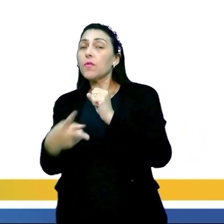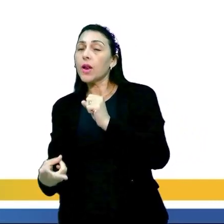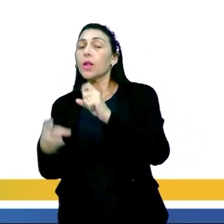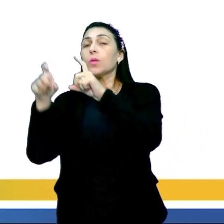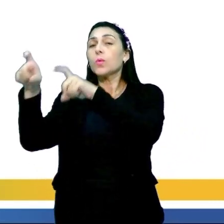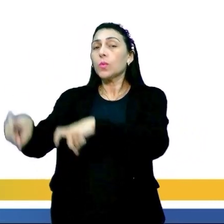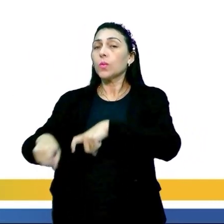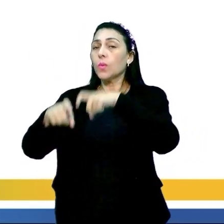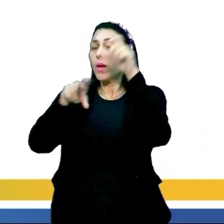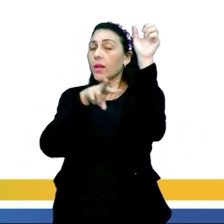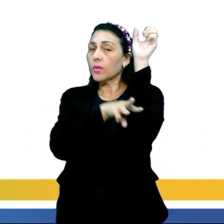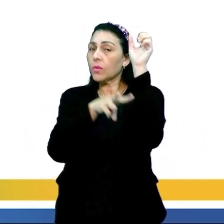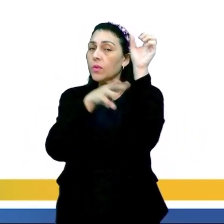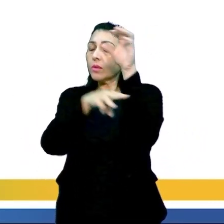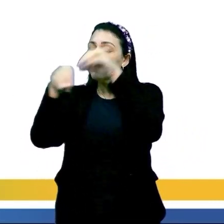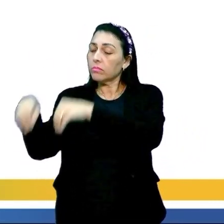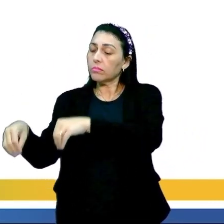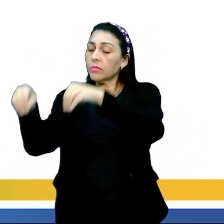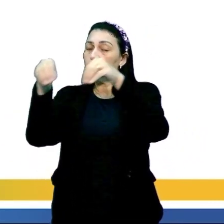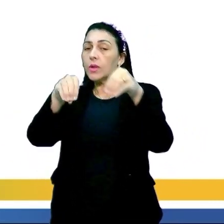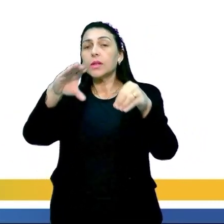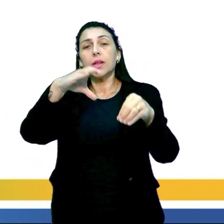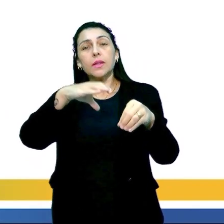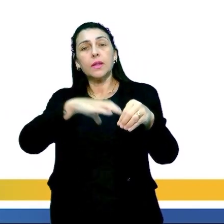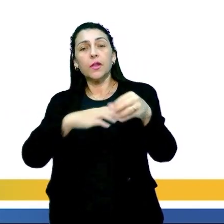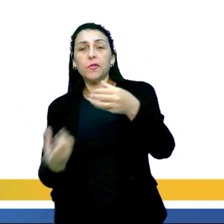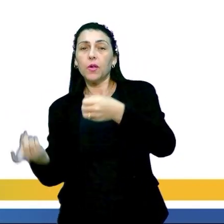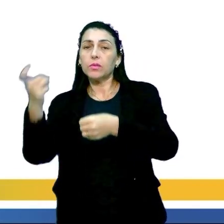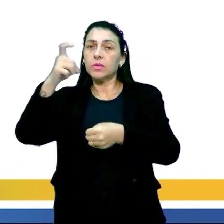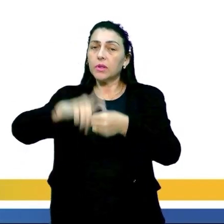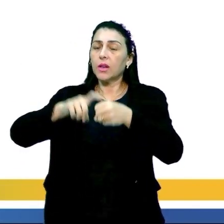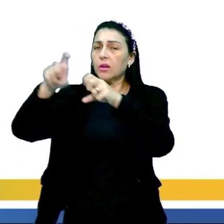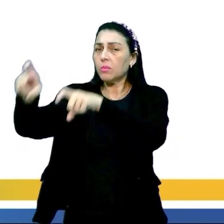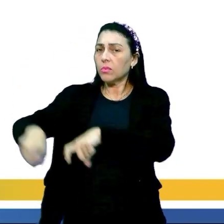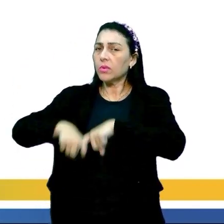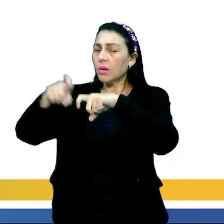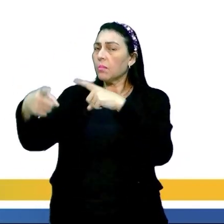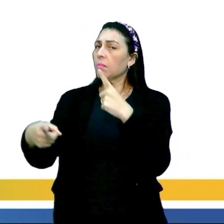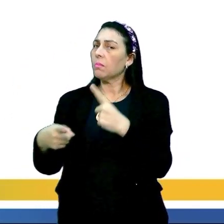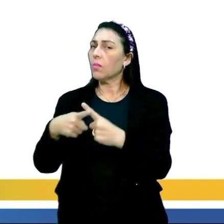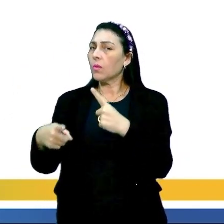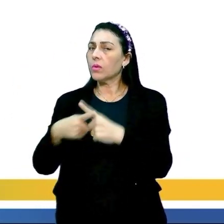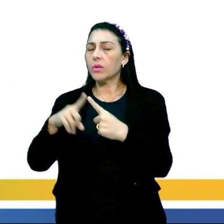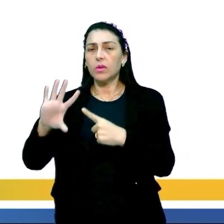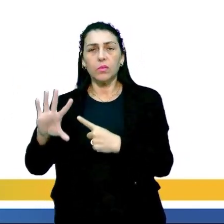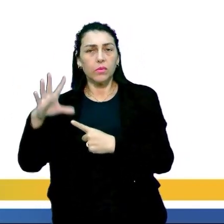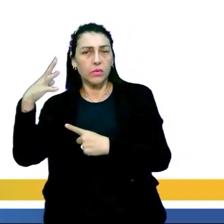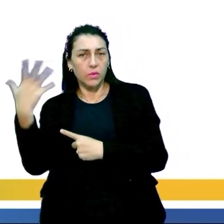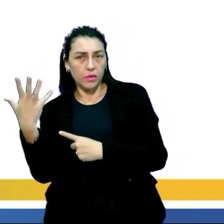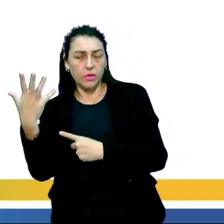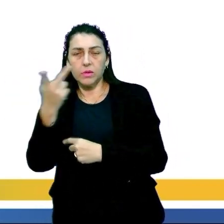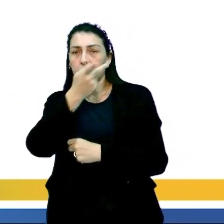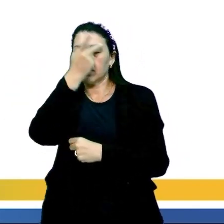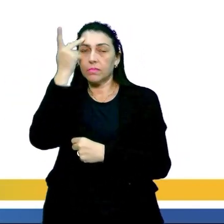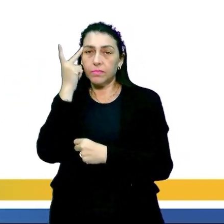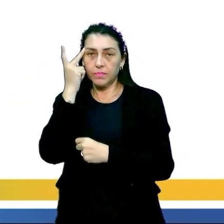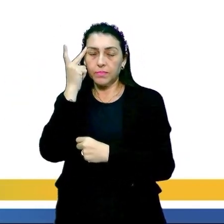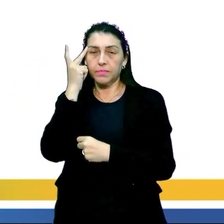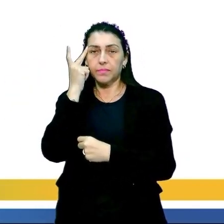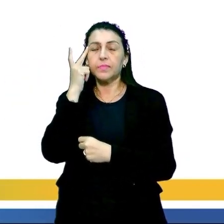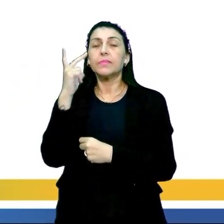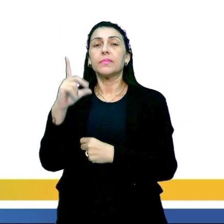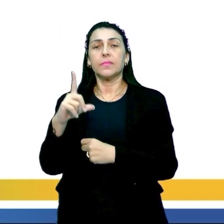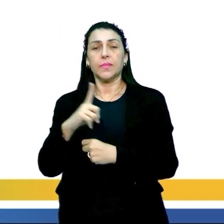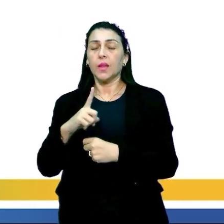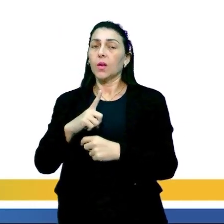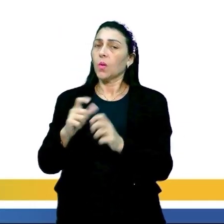obviamente. Deslocamento da cidade para o campo. Por que que isso acontece? Geralmente, as pessoas que